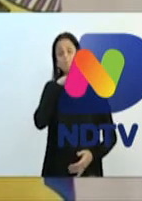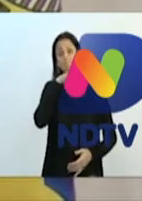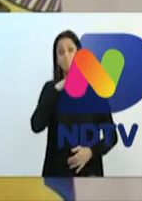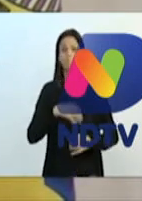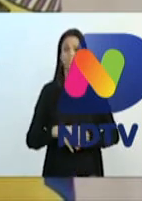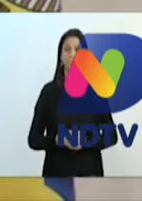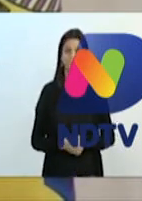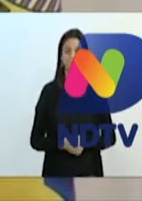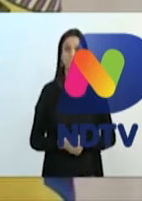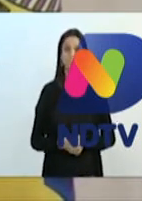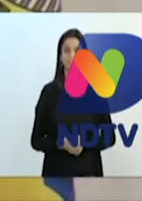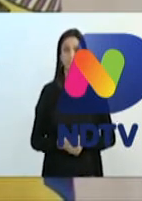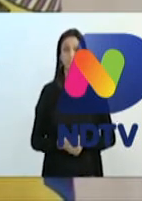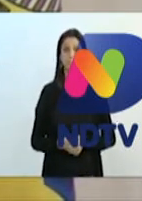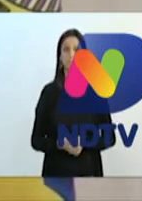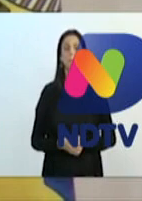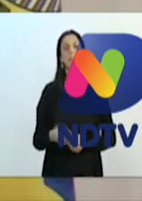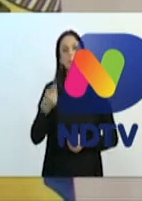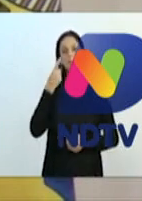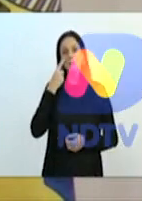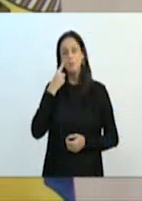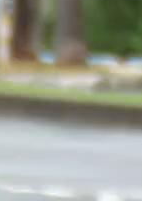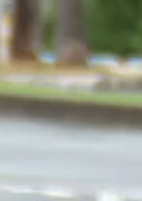O Morauer vai poder participar de